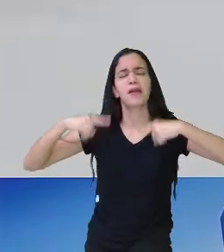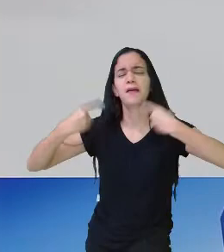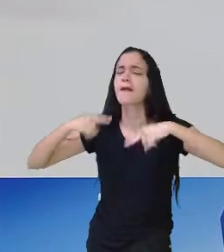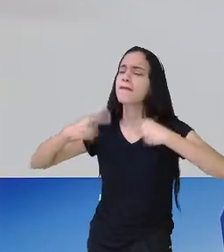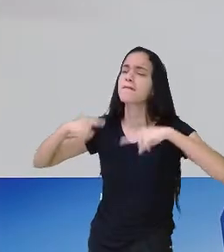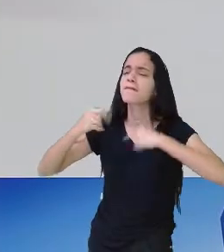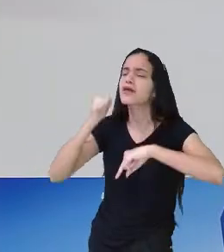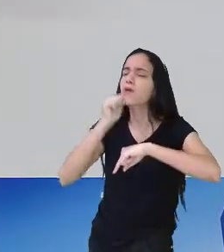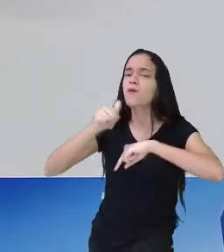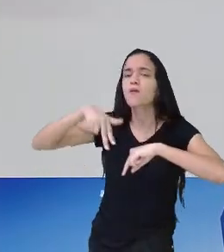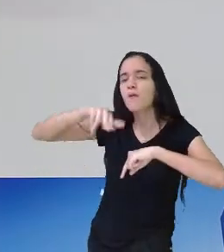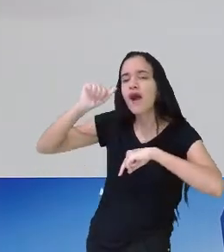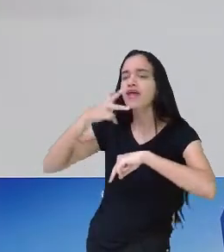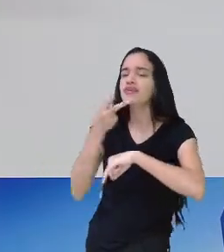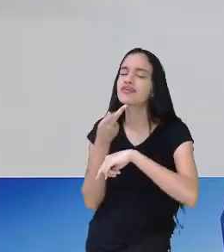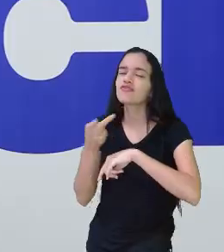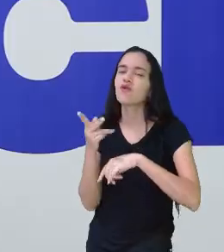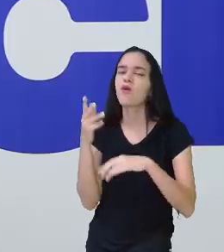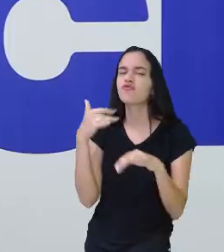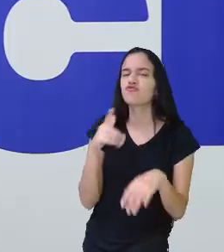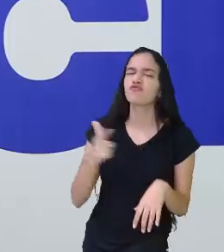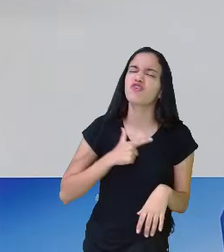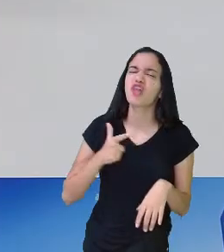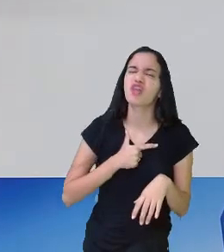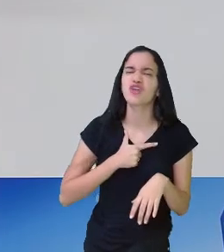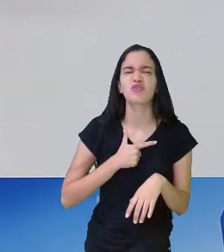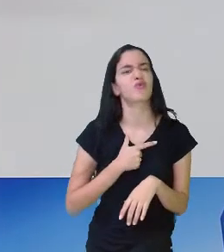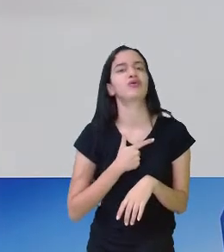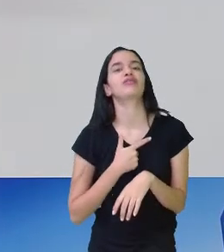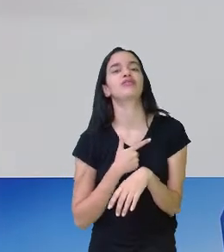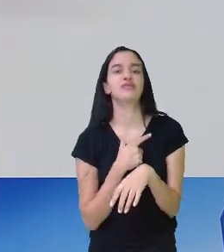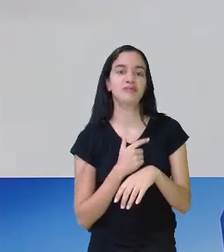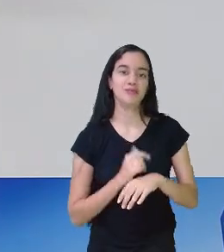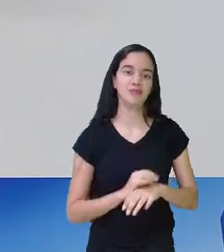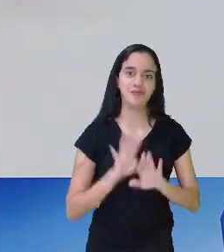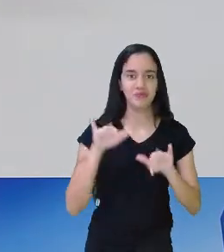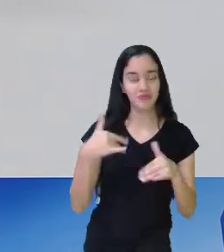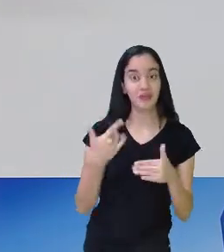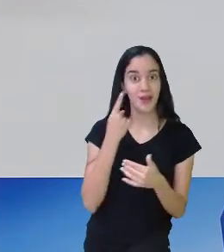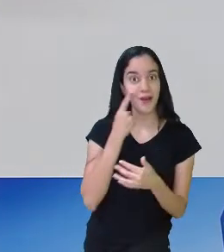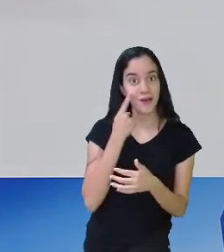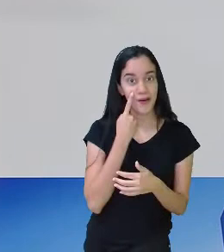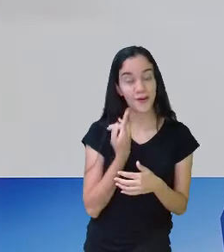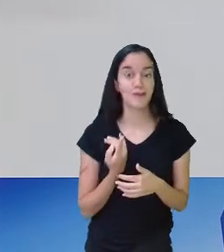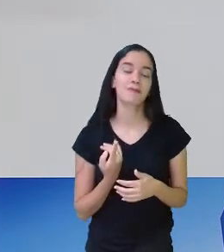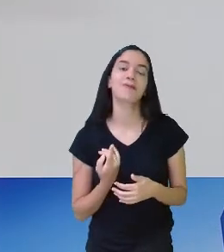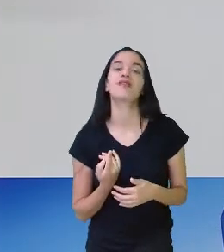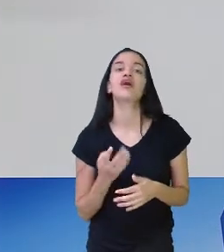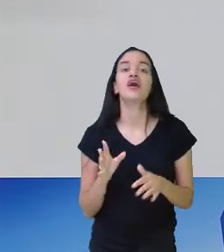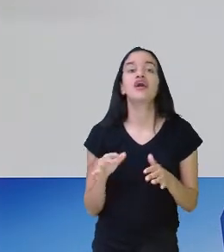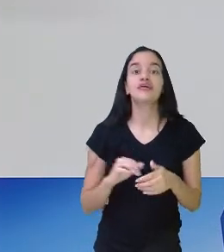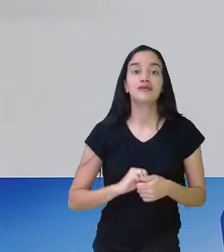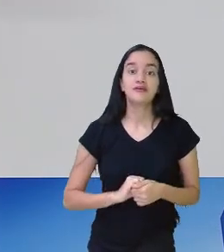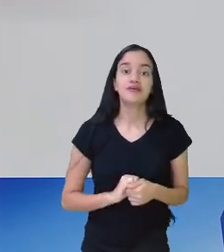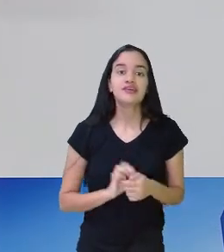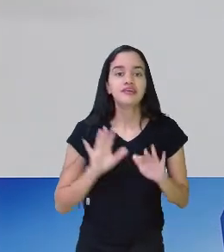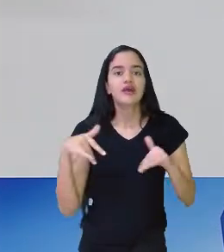ele de feio. Não sou feio não, tá? Foi o que ele tá dizendo ali. E olha